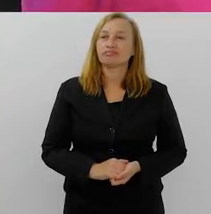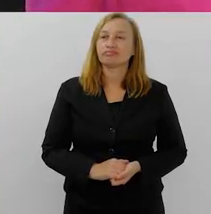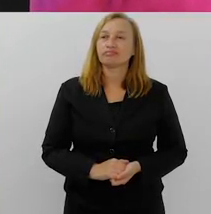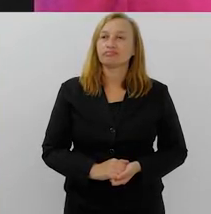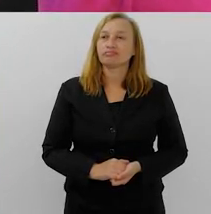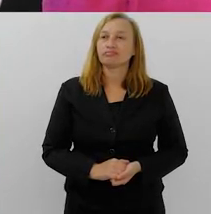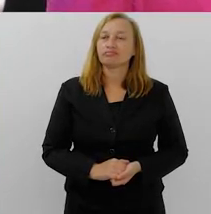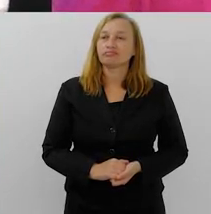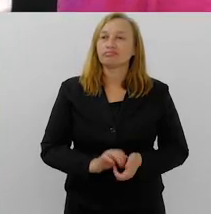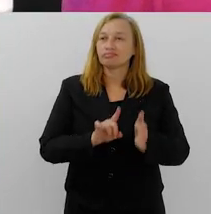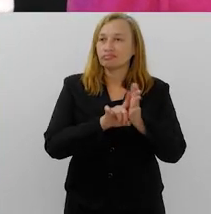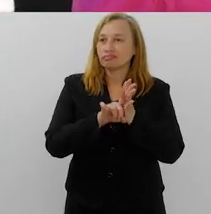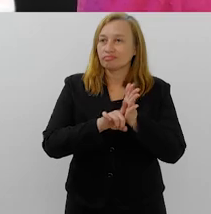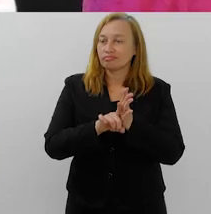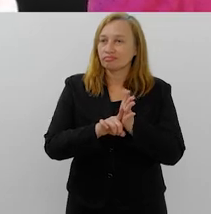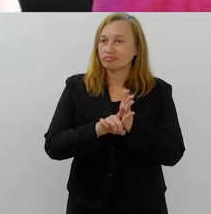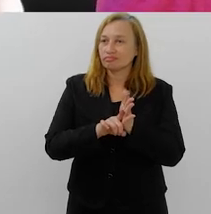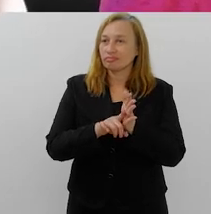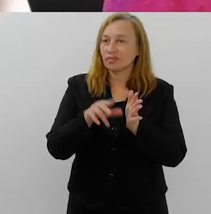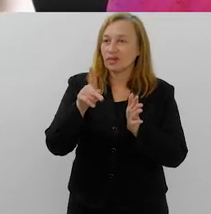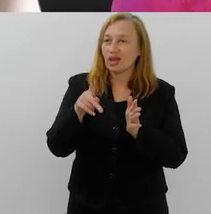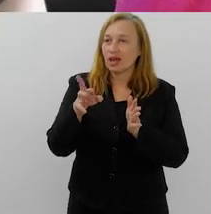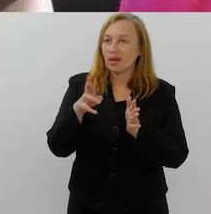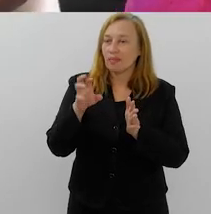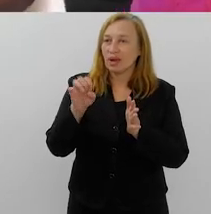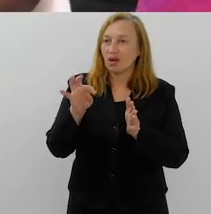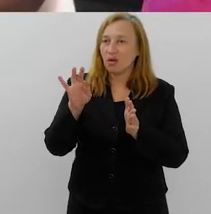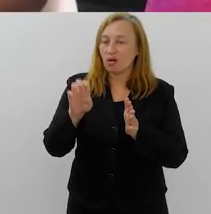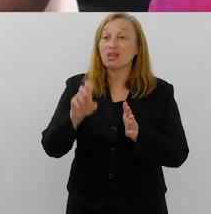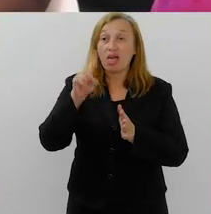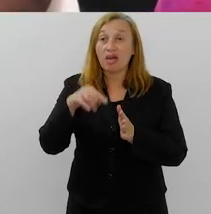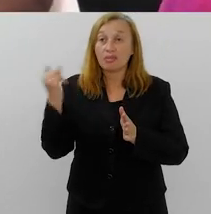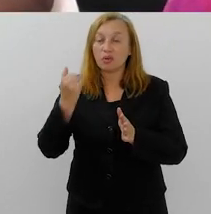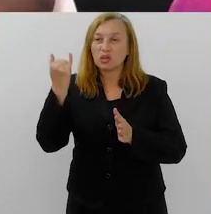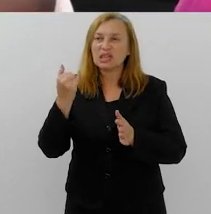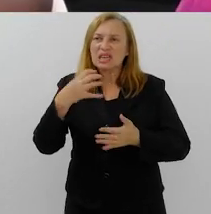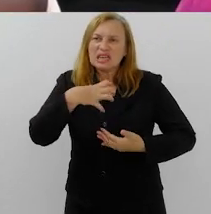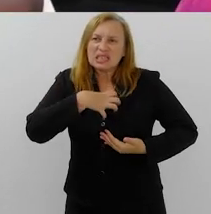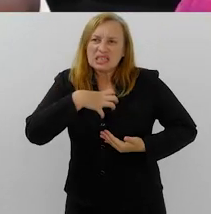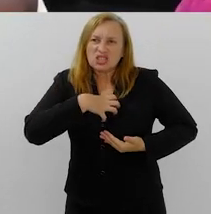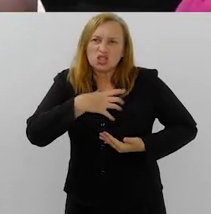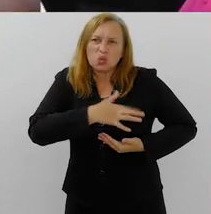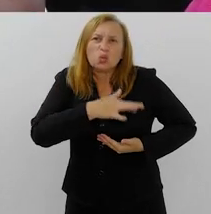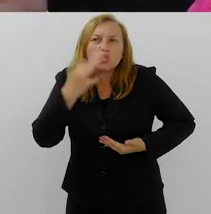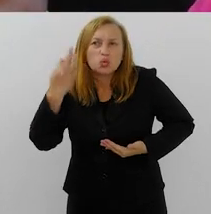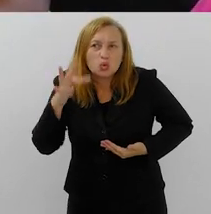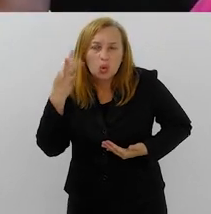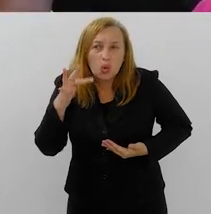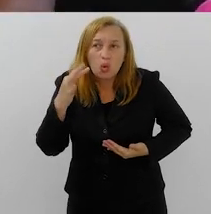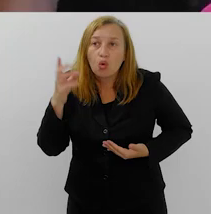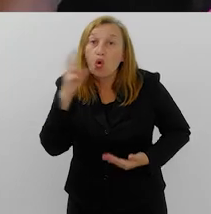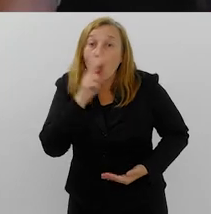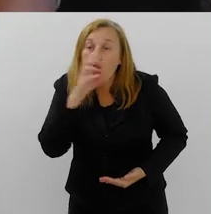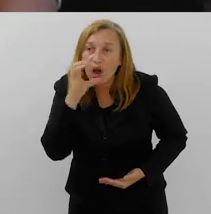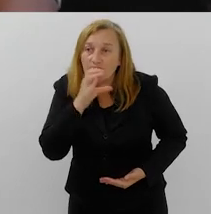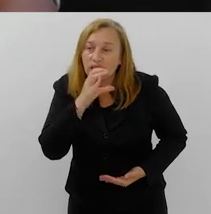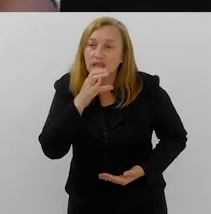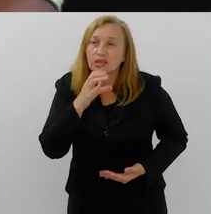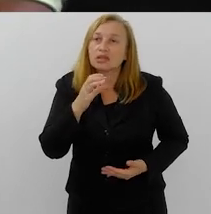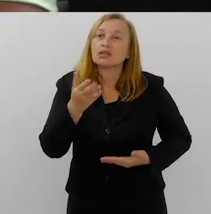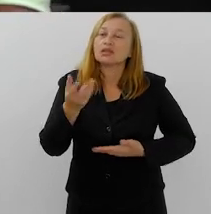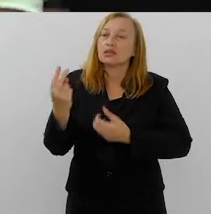eh diagnóstico precoce se realmente é importante sentiu qualquer nódulozinho seja lá ah